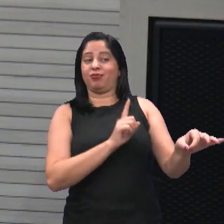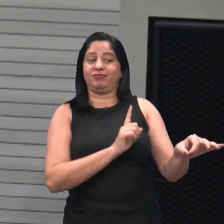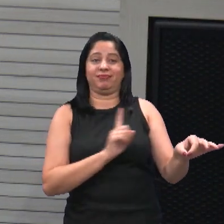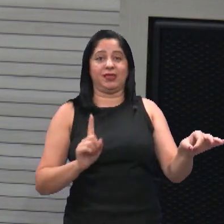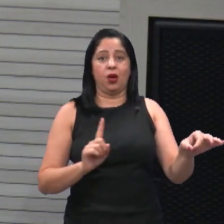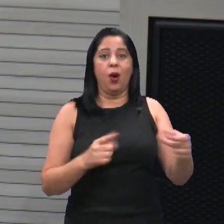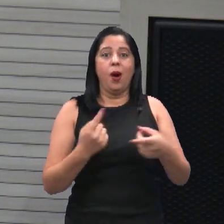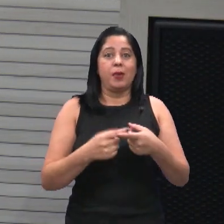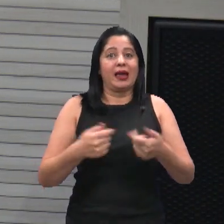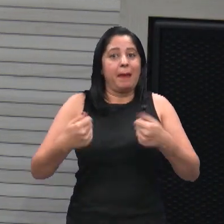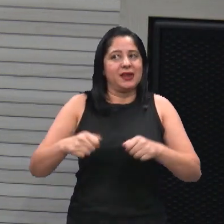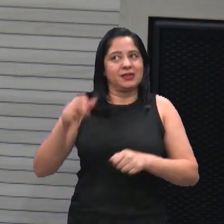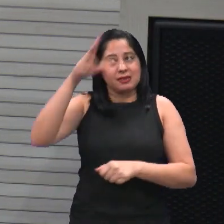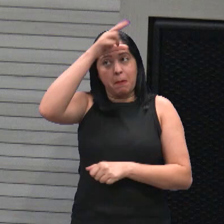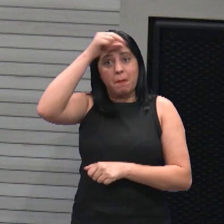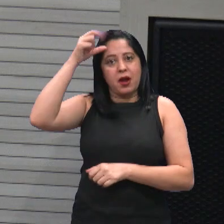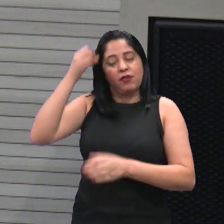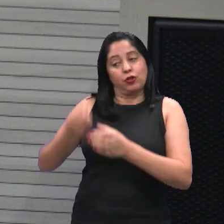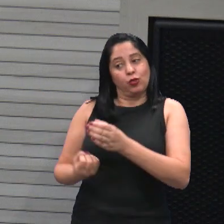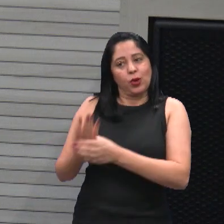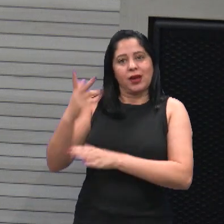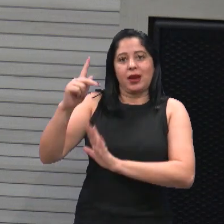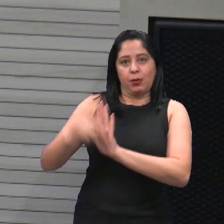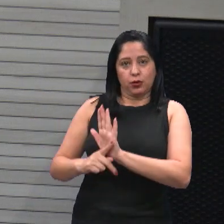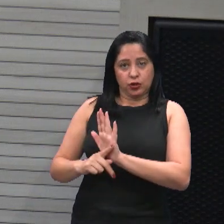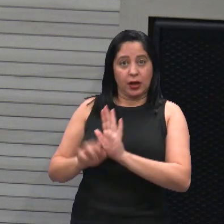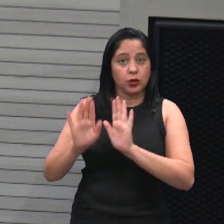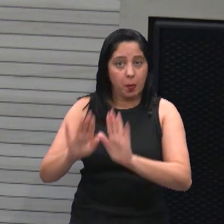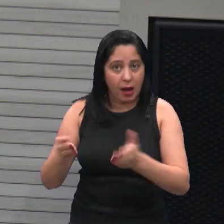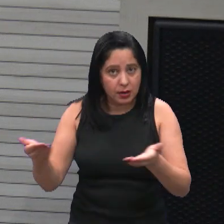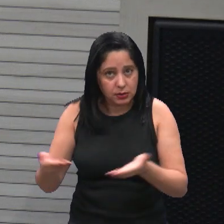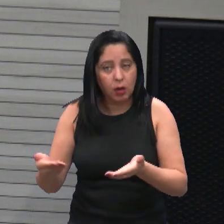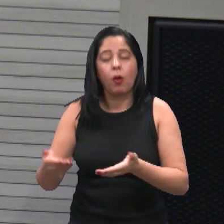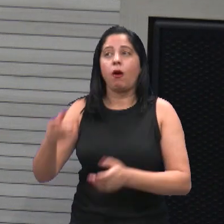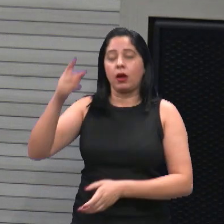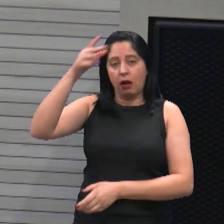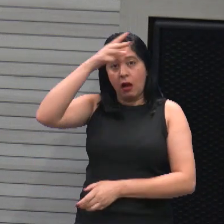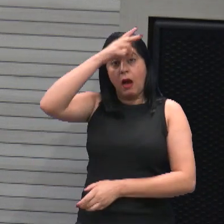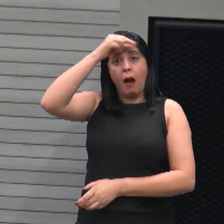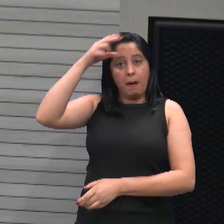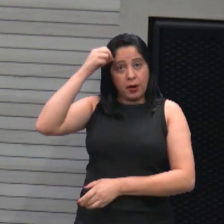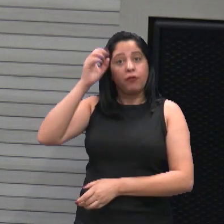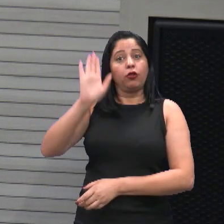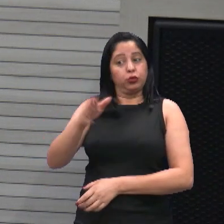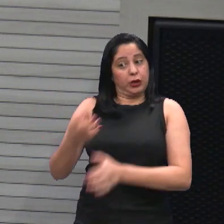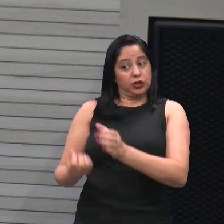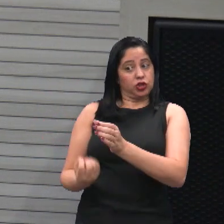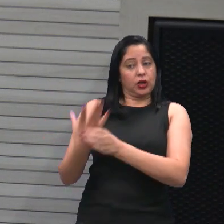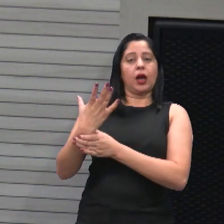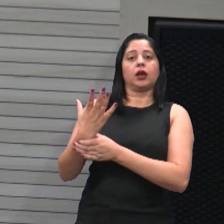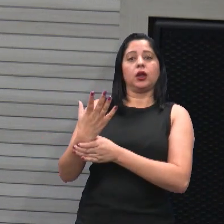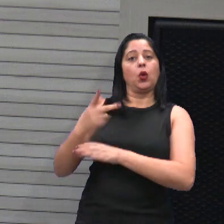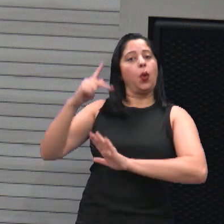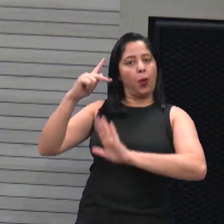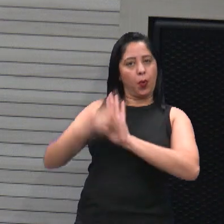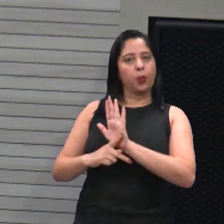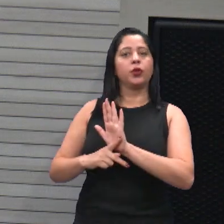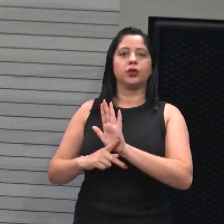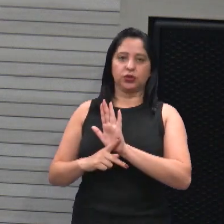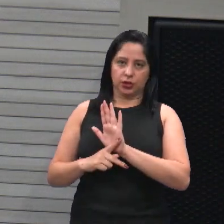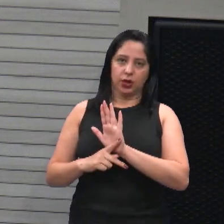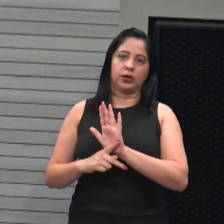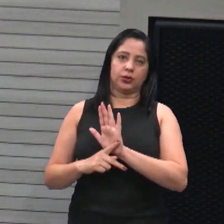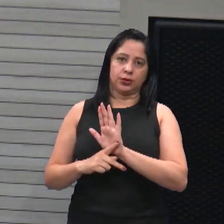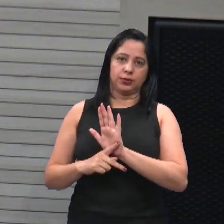Executivo, o que está sendo realizado agora com o projeto de lei 241 de 2025, elaborado após